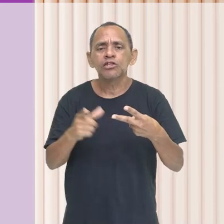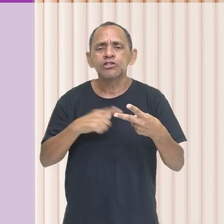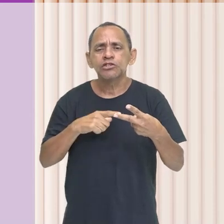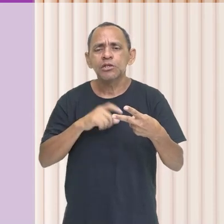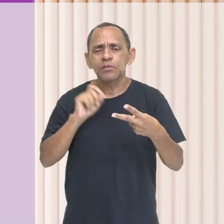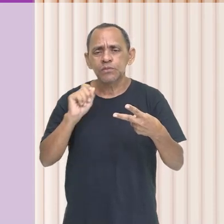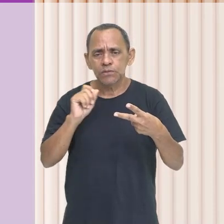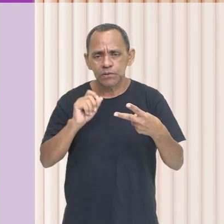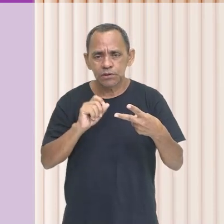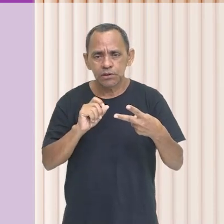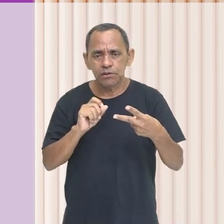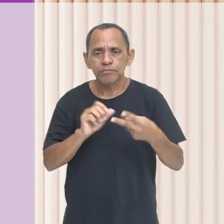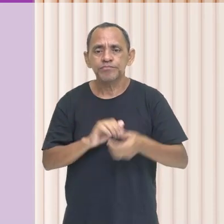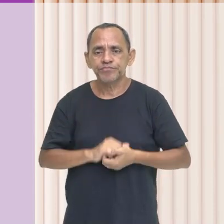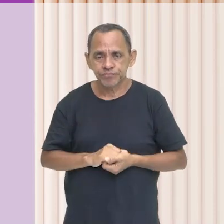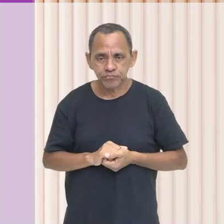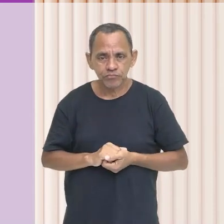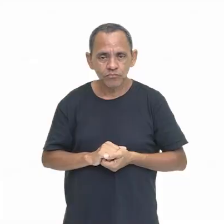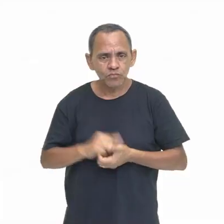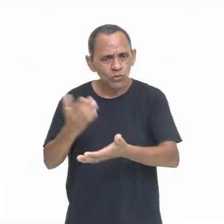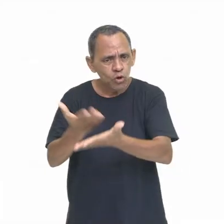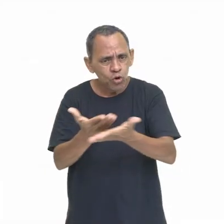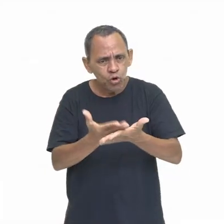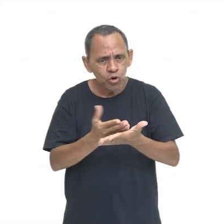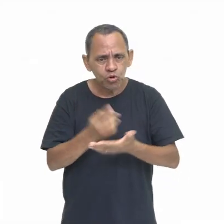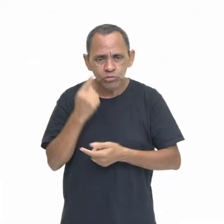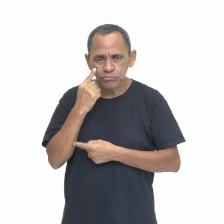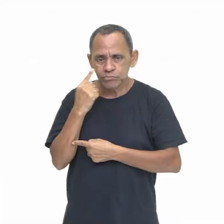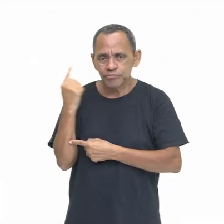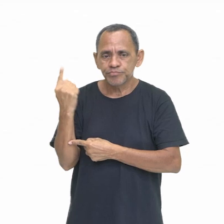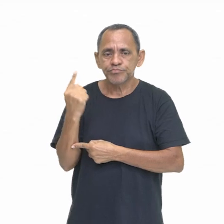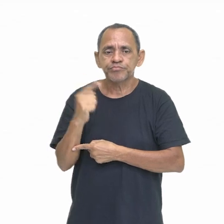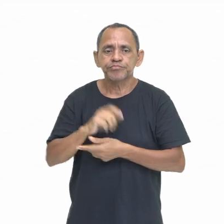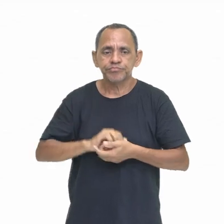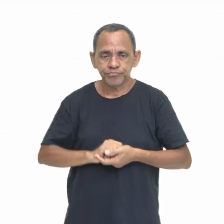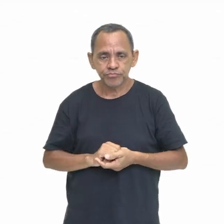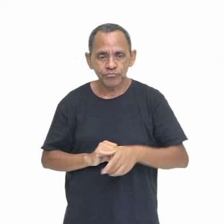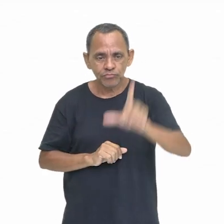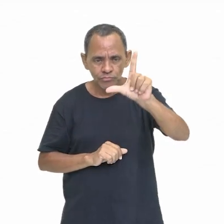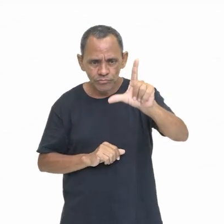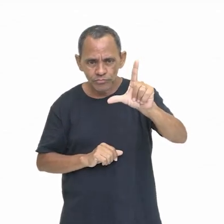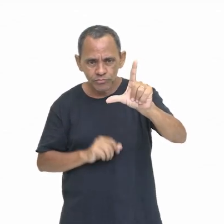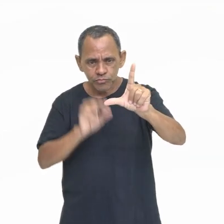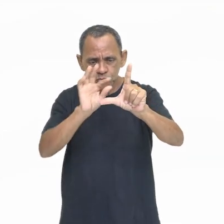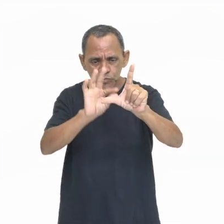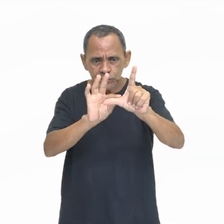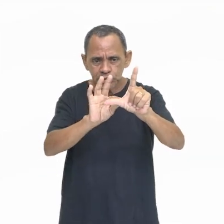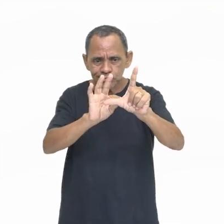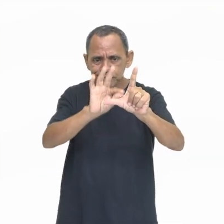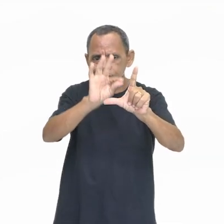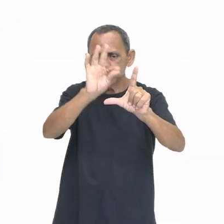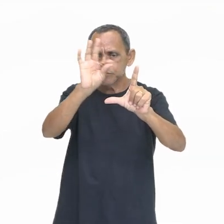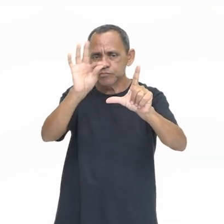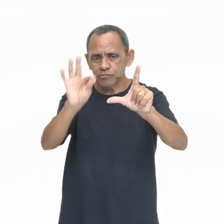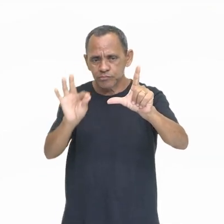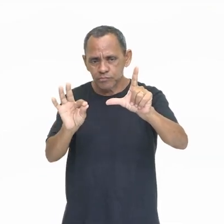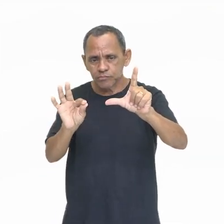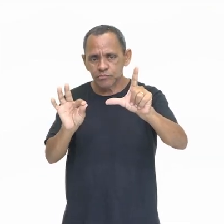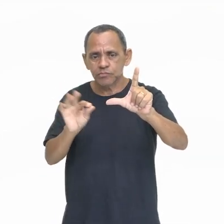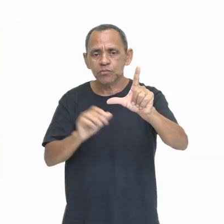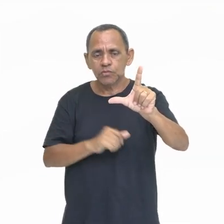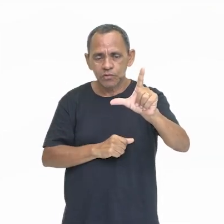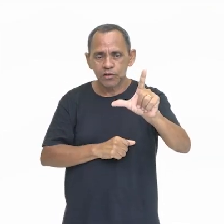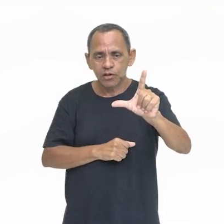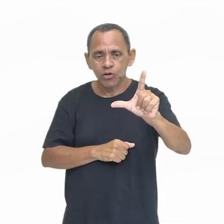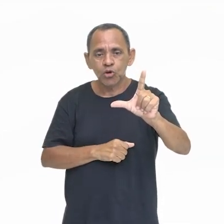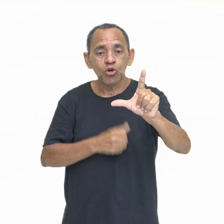onde nós temos aí também o estudo do ponto de máximo e mínimo de uma função quadrática. Olha só, no segundo caso temos a seguinte situação, o